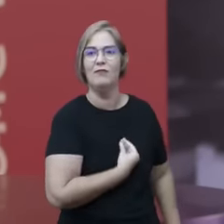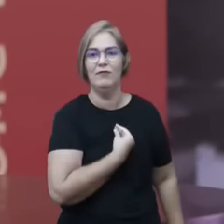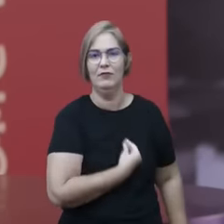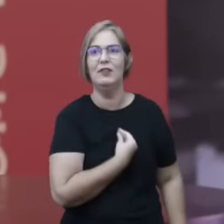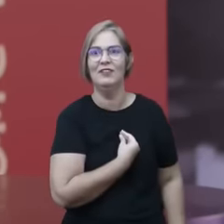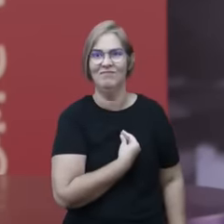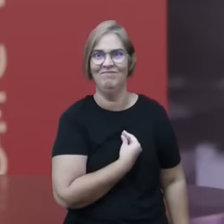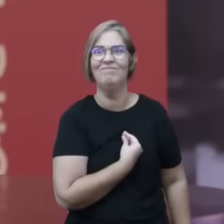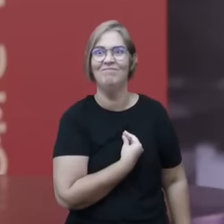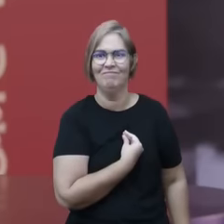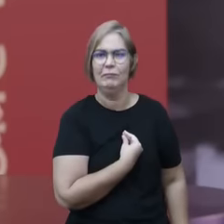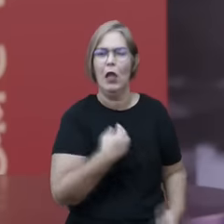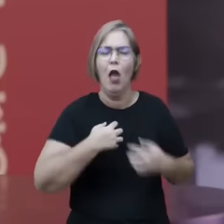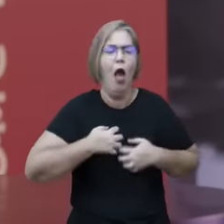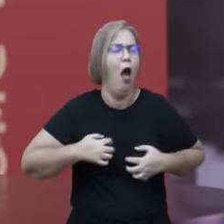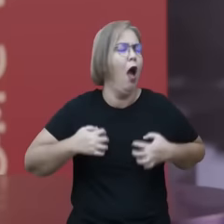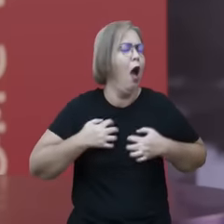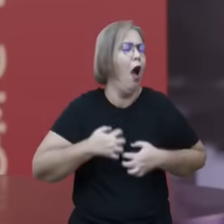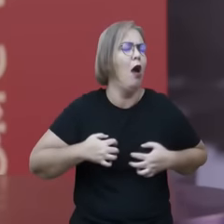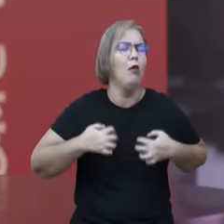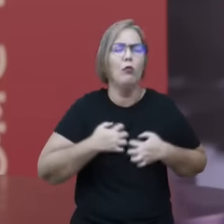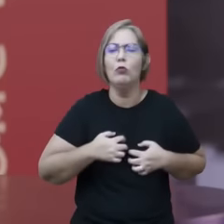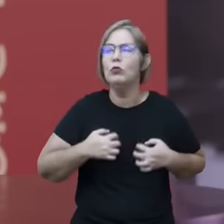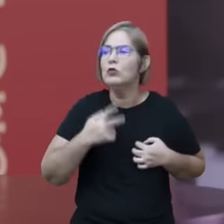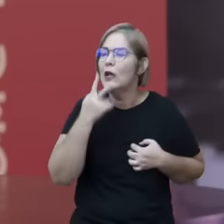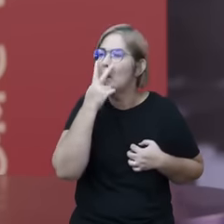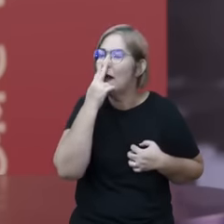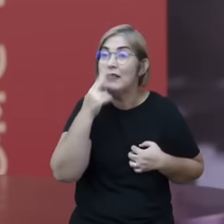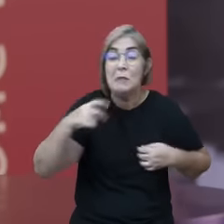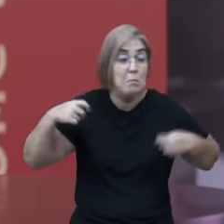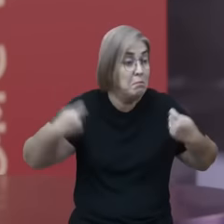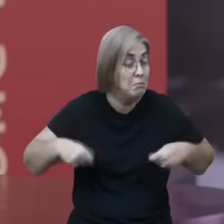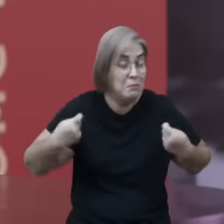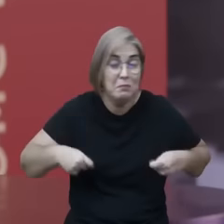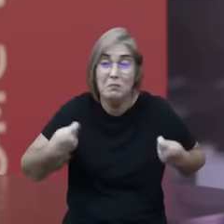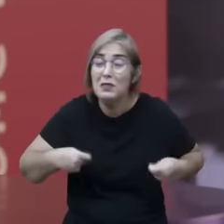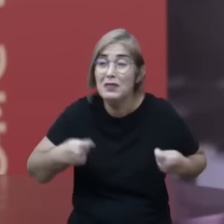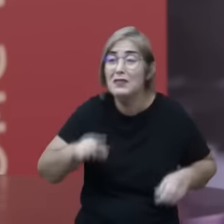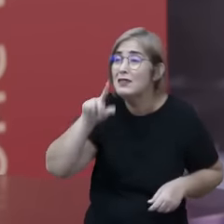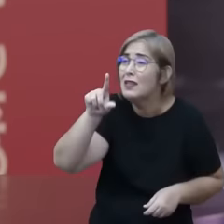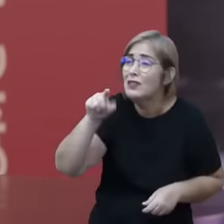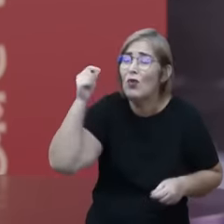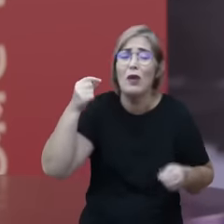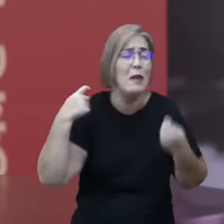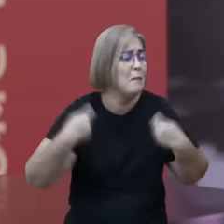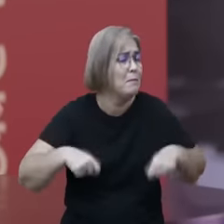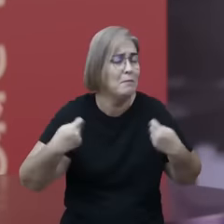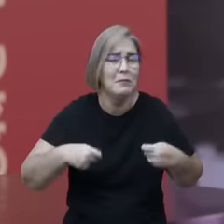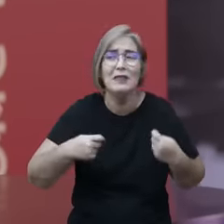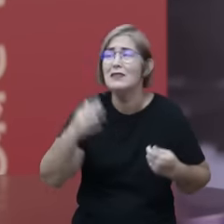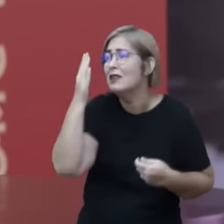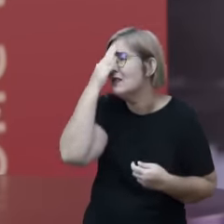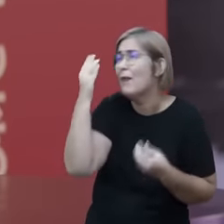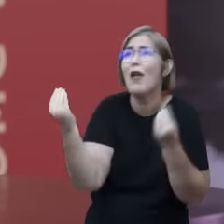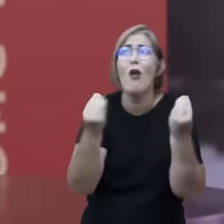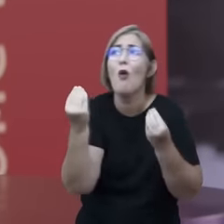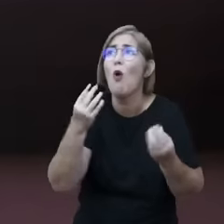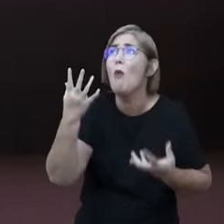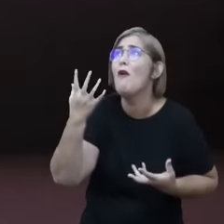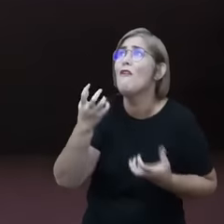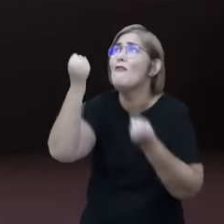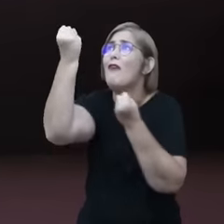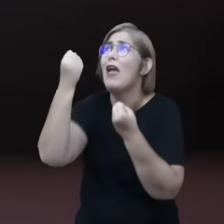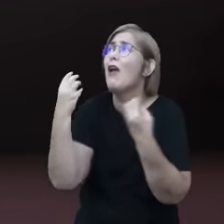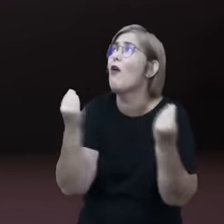a angústia que marca a nossa necessidade de decidir pelo sentido por nós mesmos, de dar o salto na fé. E Deus é